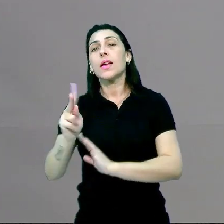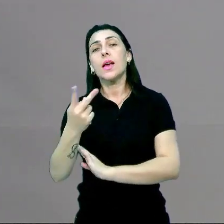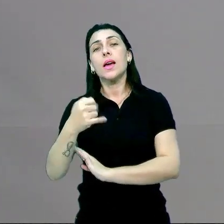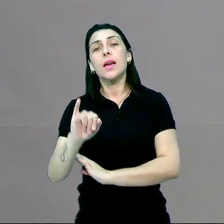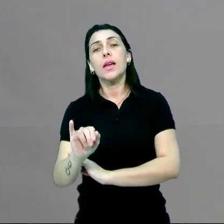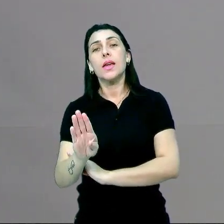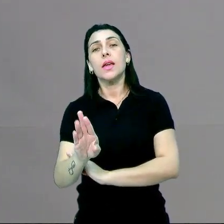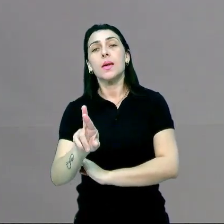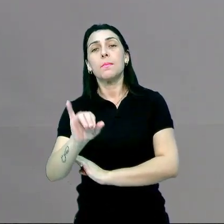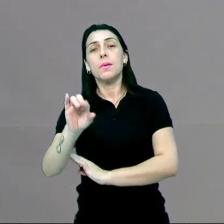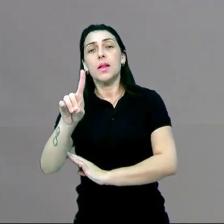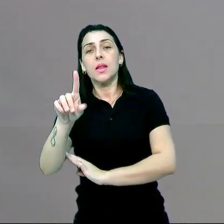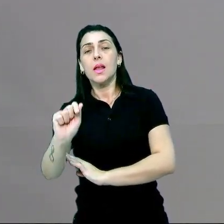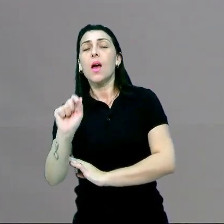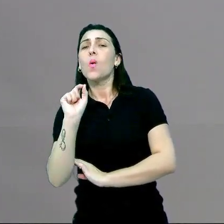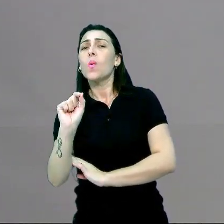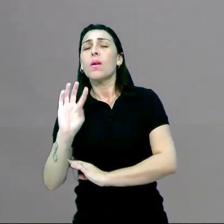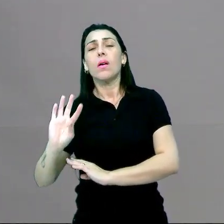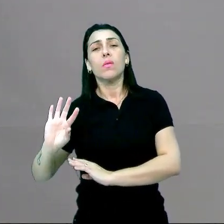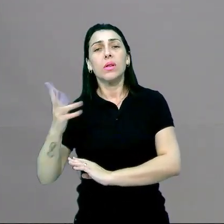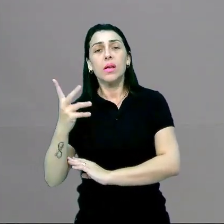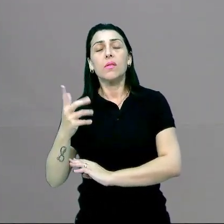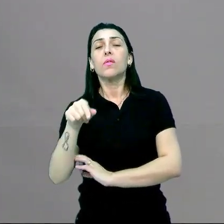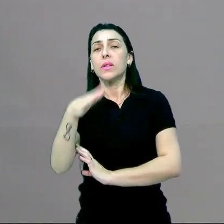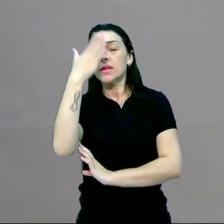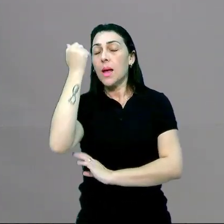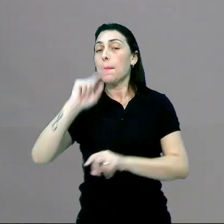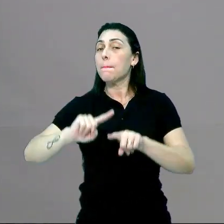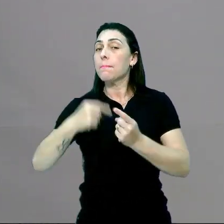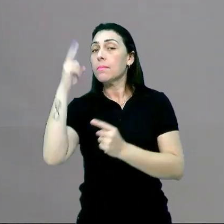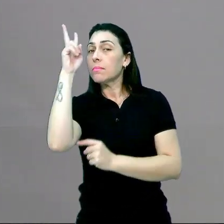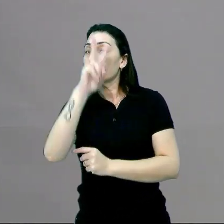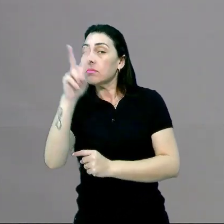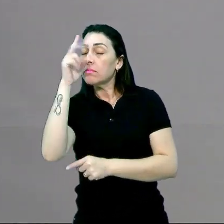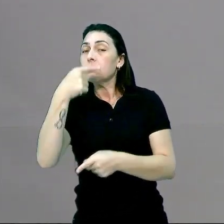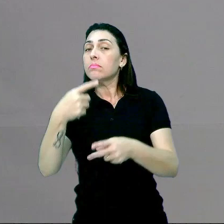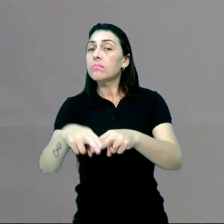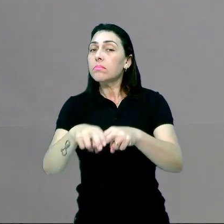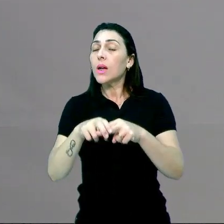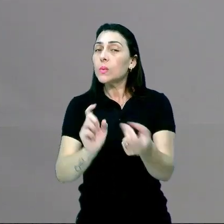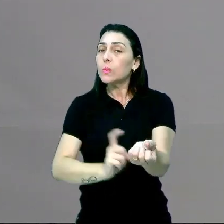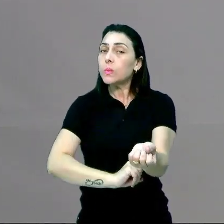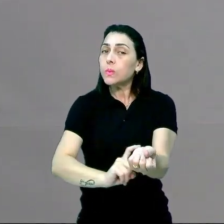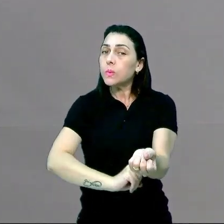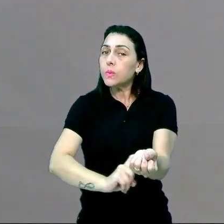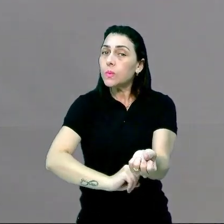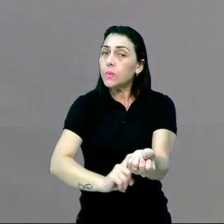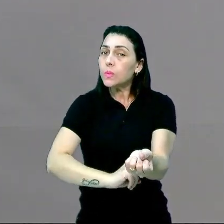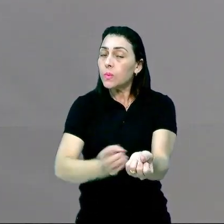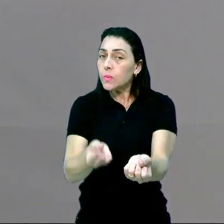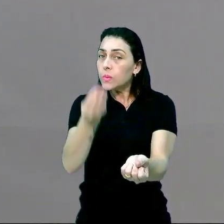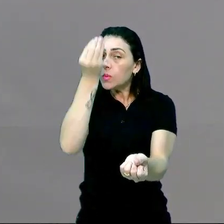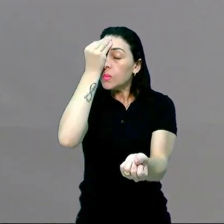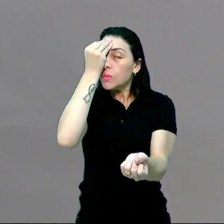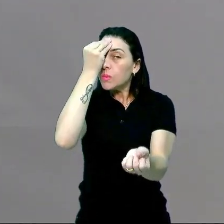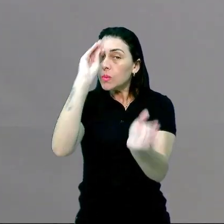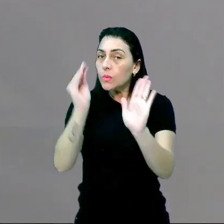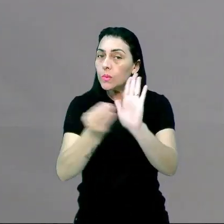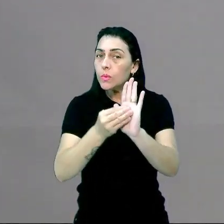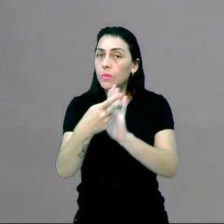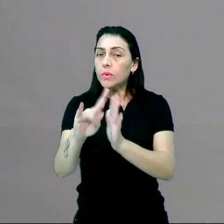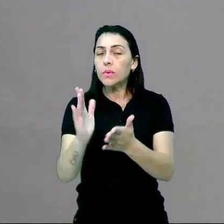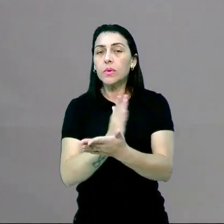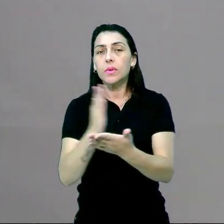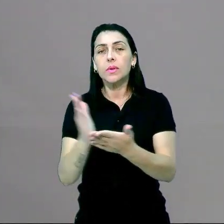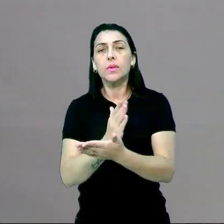que acontece? Você sabe, porém você não lembra naquele momento por causa do nervosismo. Então grave aí, anote no seu